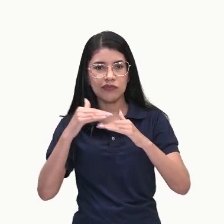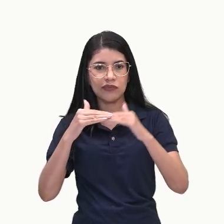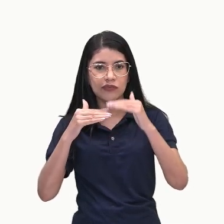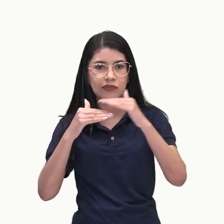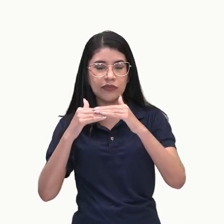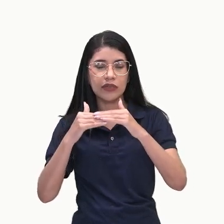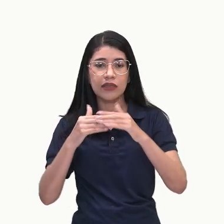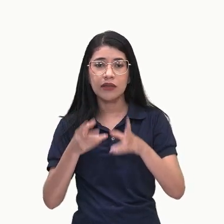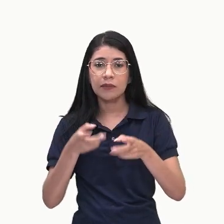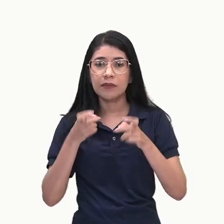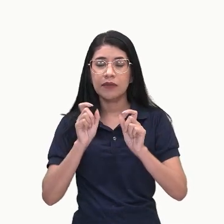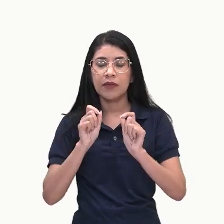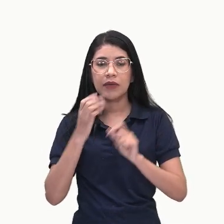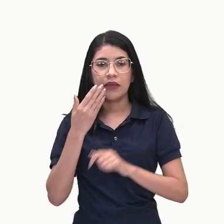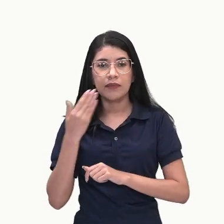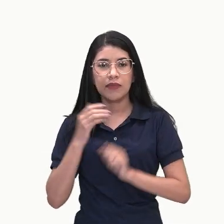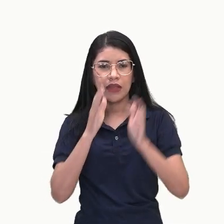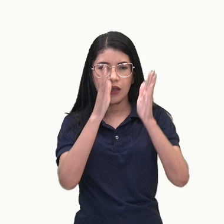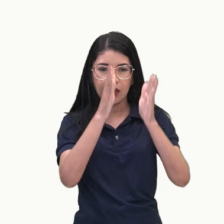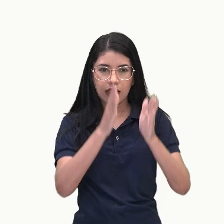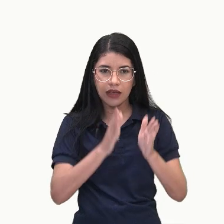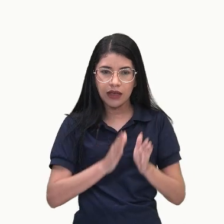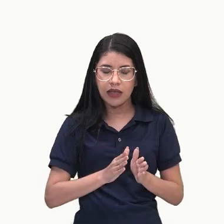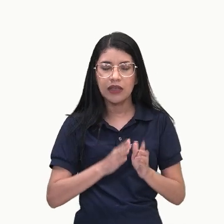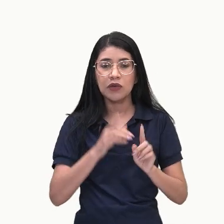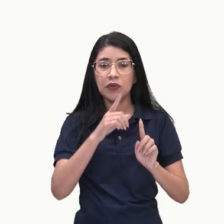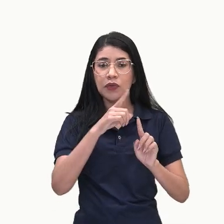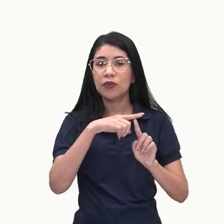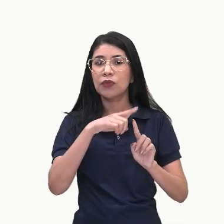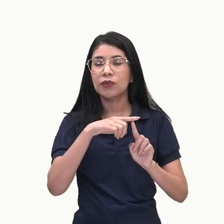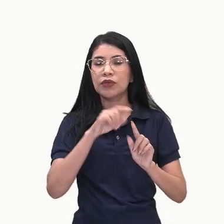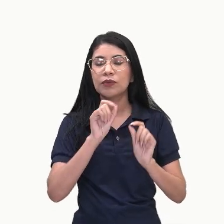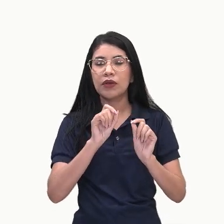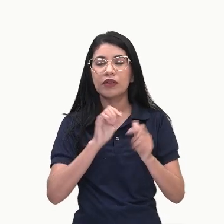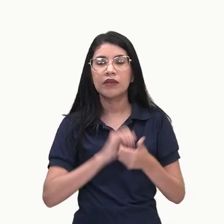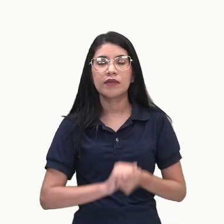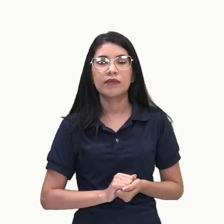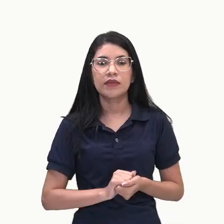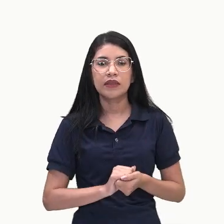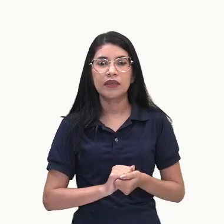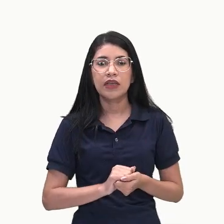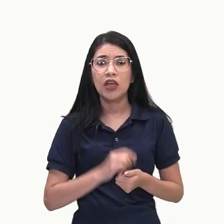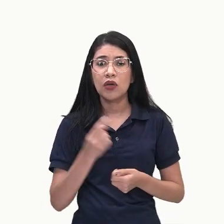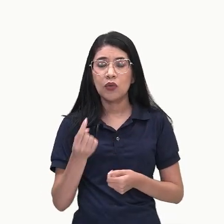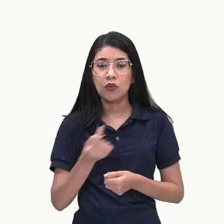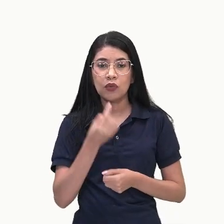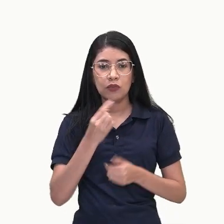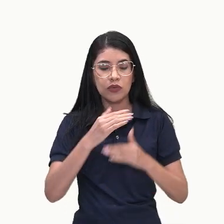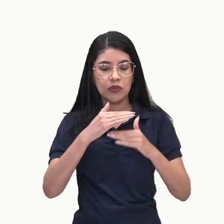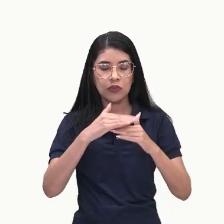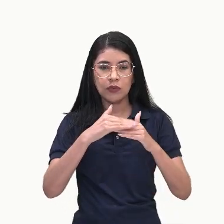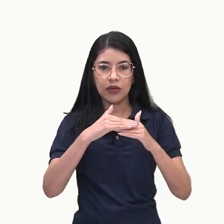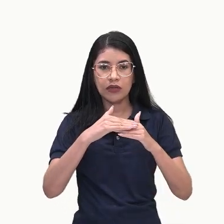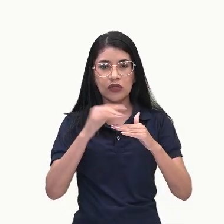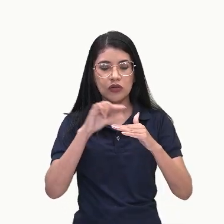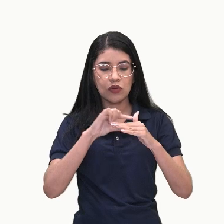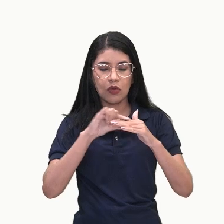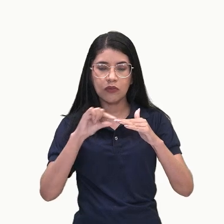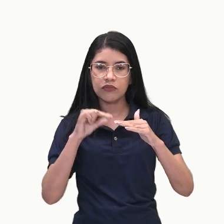observando que nesse tipo de tecido epitelial, a gente vai encontrar ali uma única camada de células,